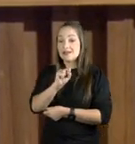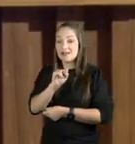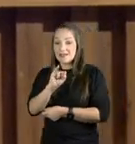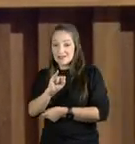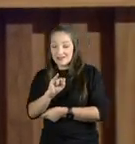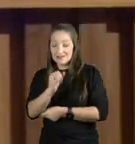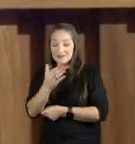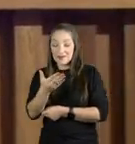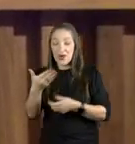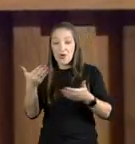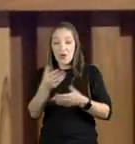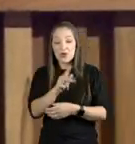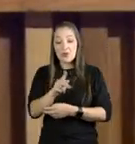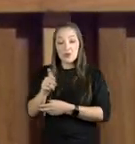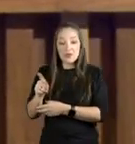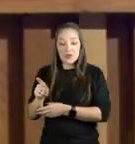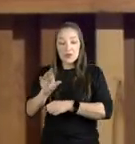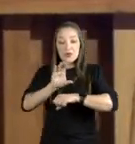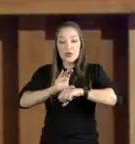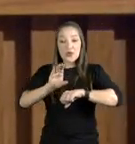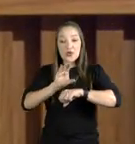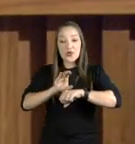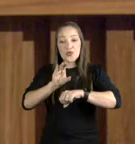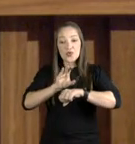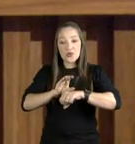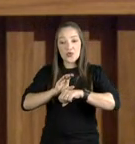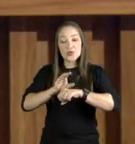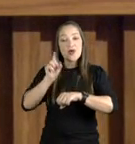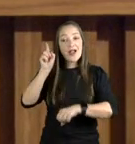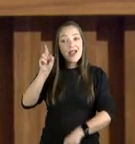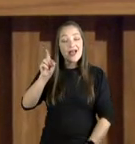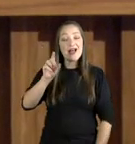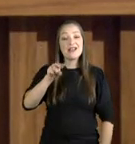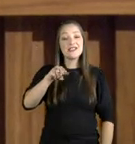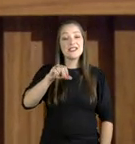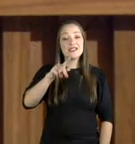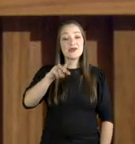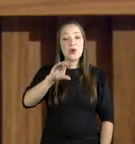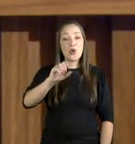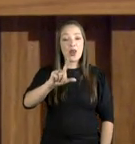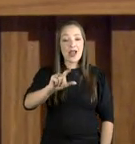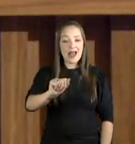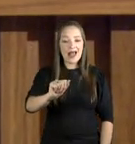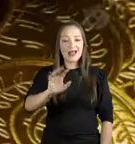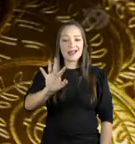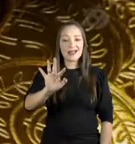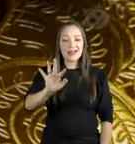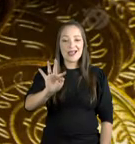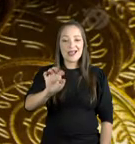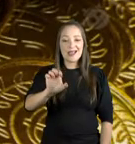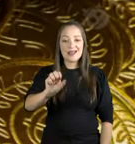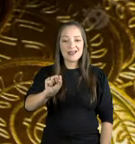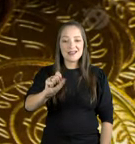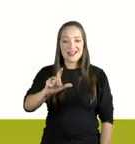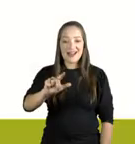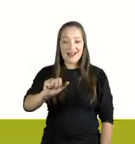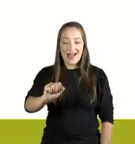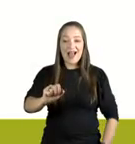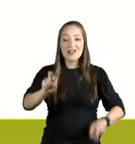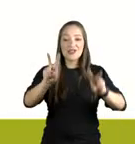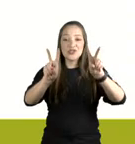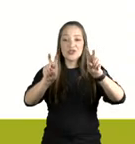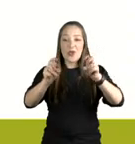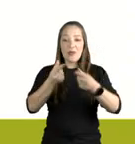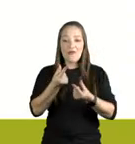sou hoje professor do curso da Nikola Tesla, também sobre finanças. Tá? Então, eu vejo